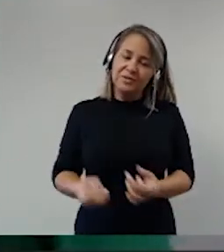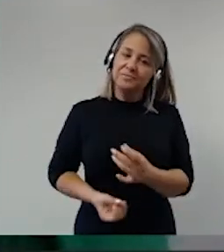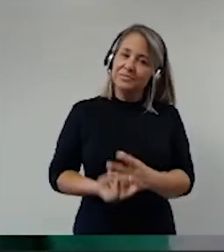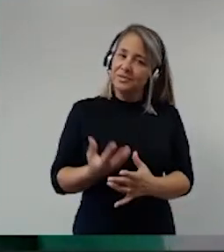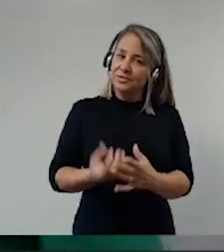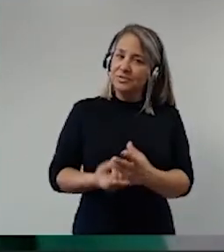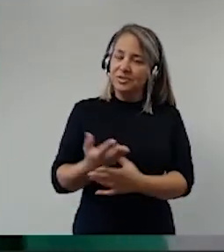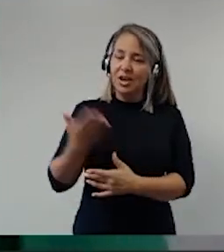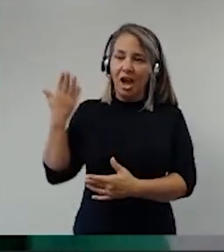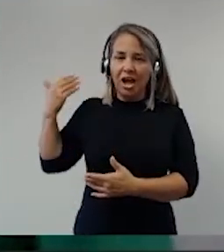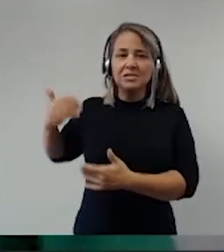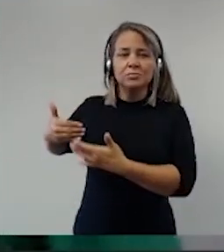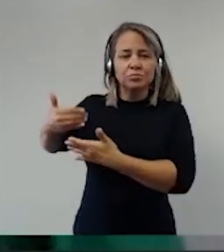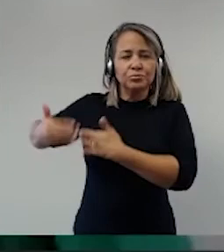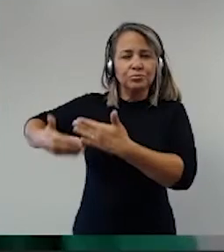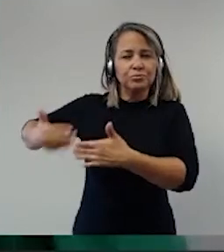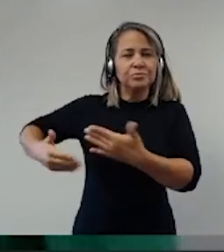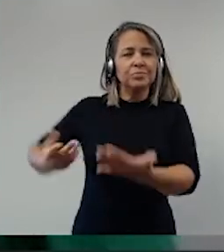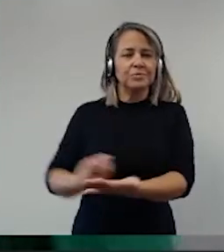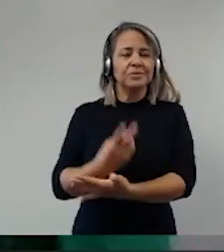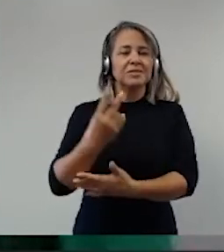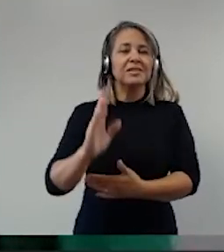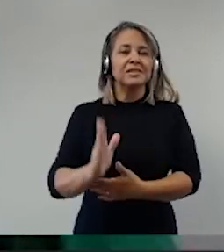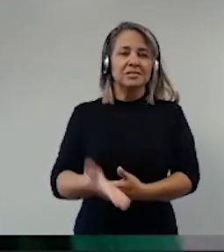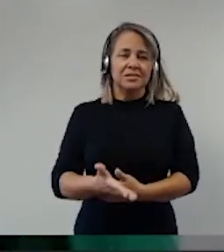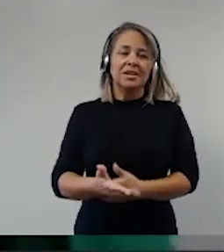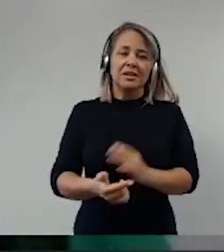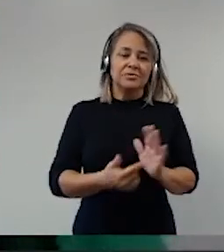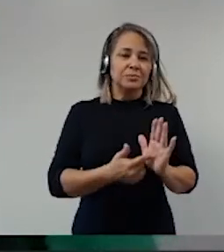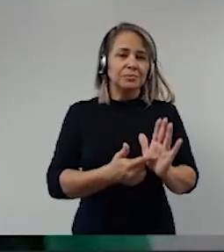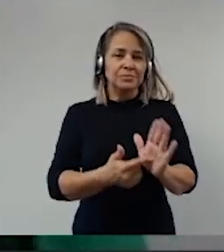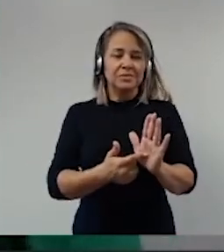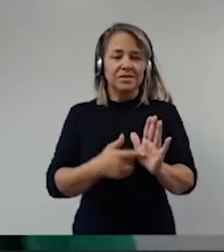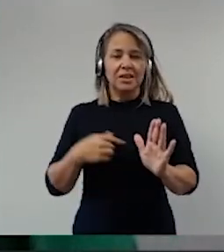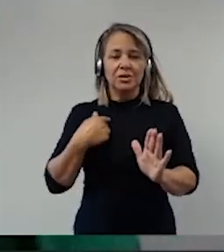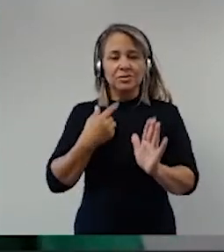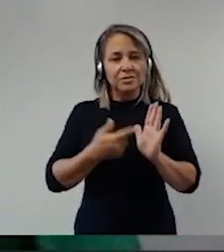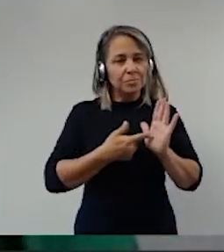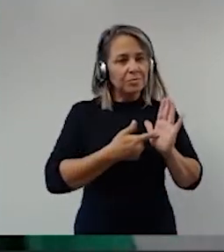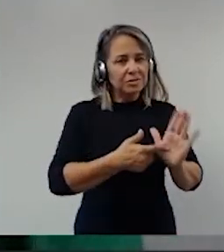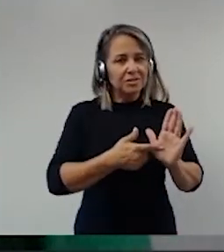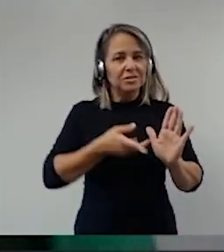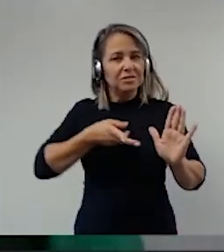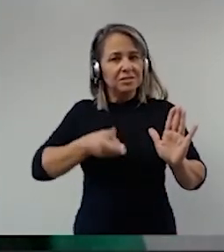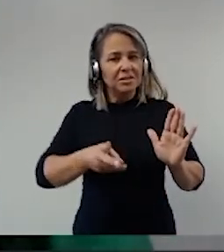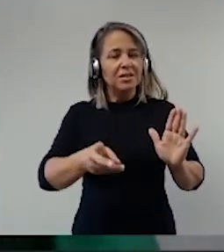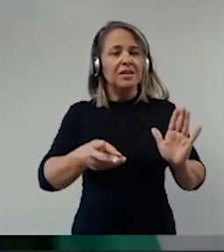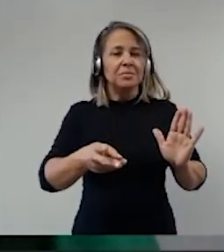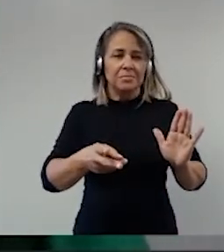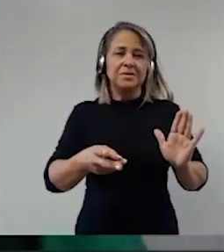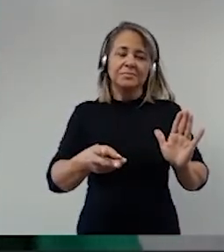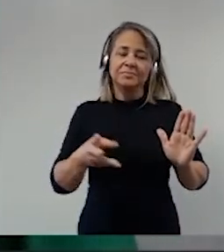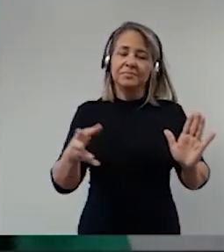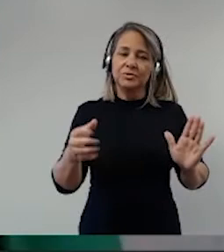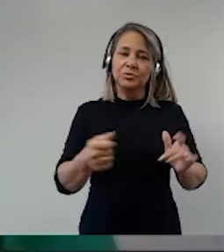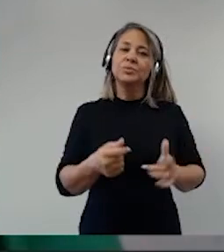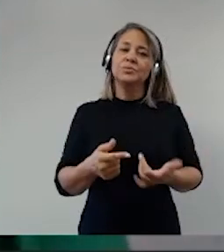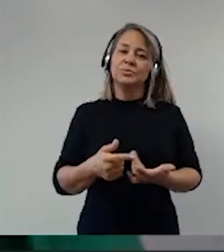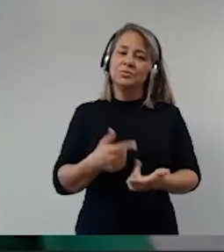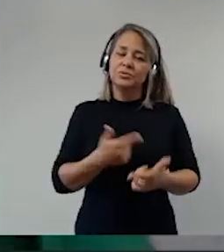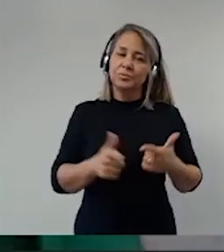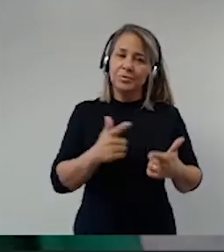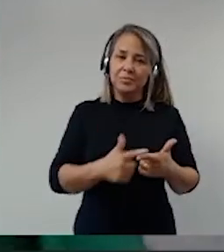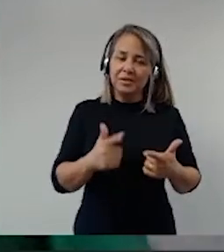já vinham surgindo alguns nichos. E a gente vem trazendo muito e falando muito da ressignificação que isso vem trazer para a